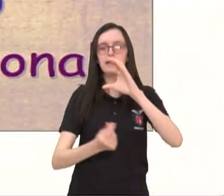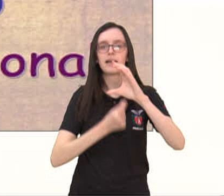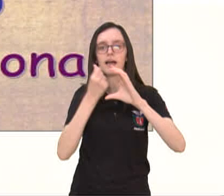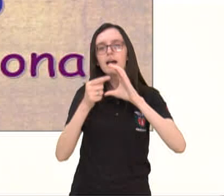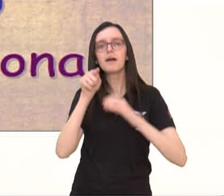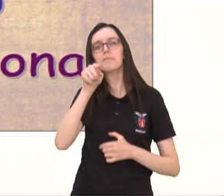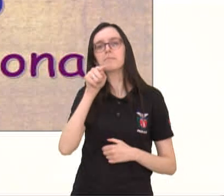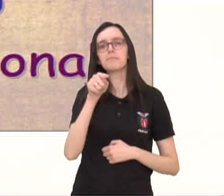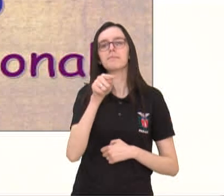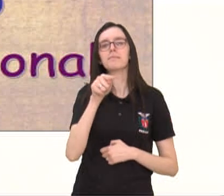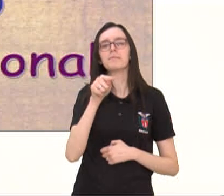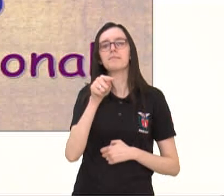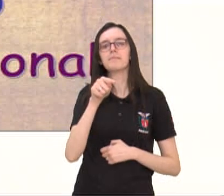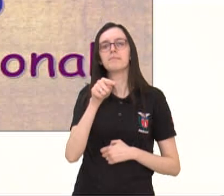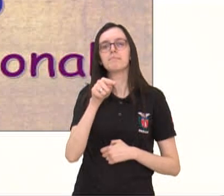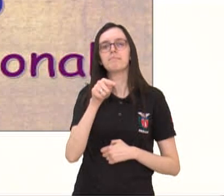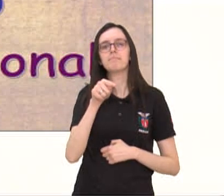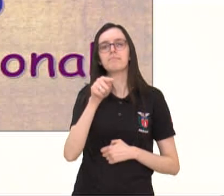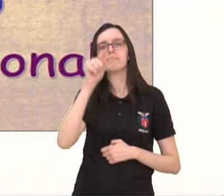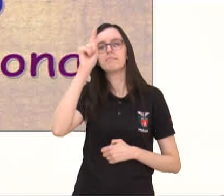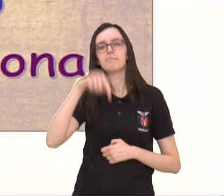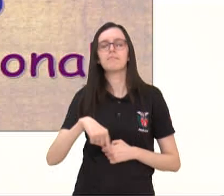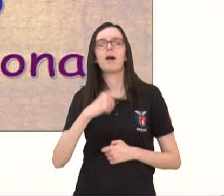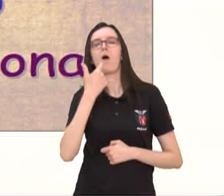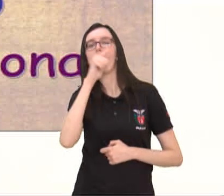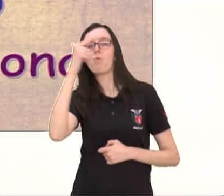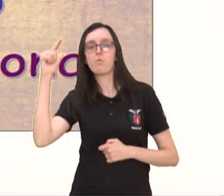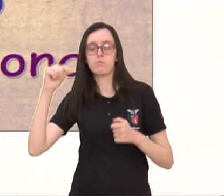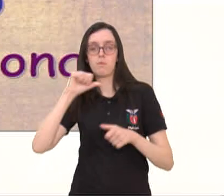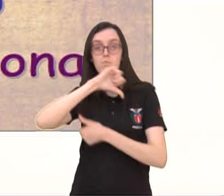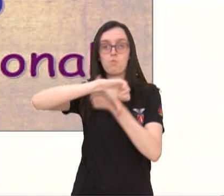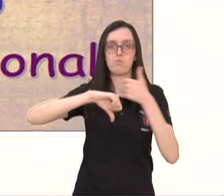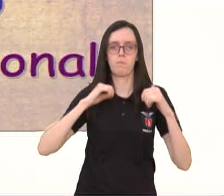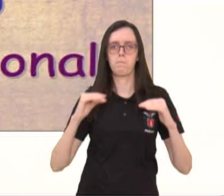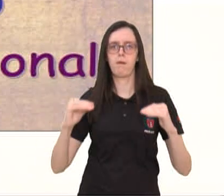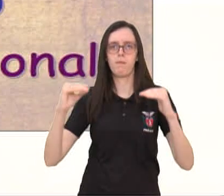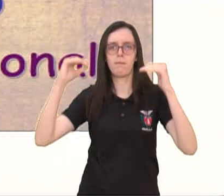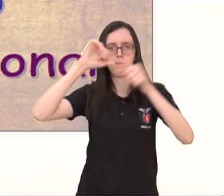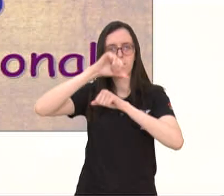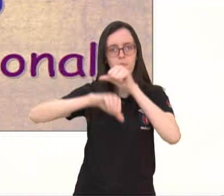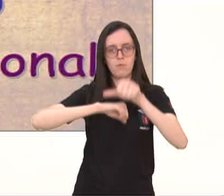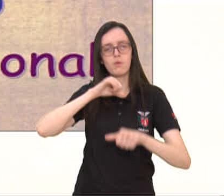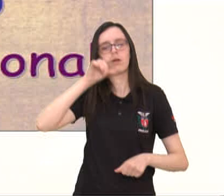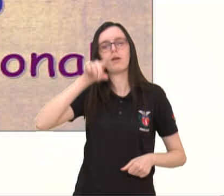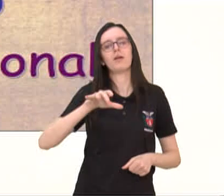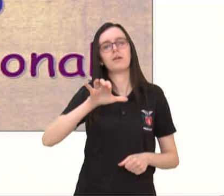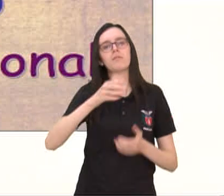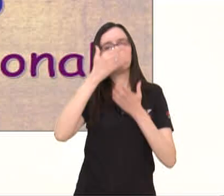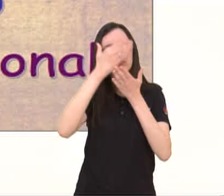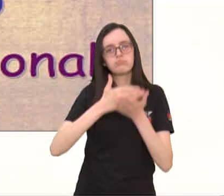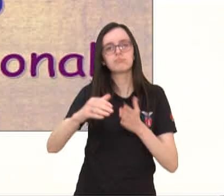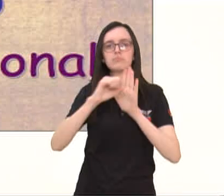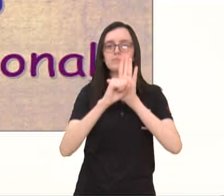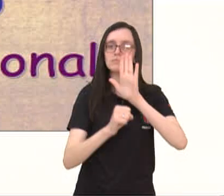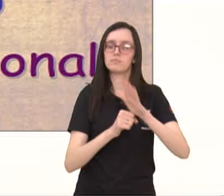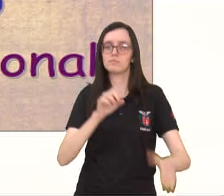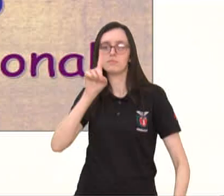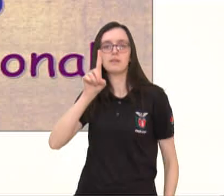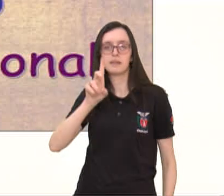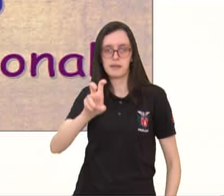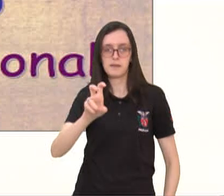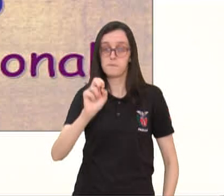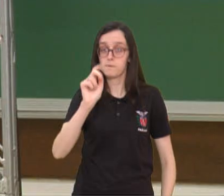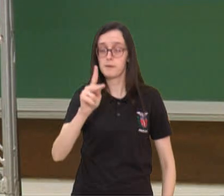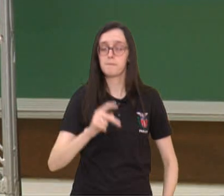ele passa a outros patamares, a outros níveis, né? Então isso se dá a partir do século XV,